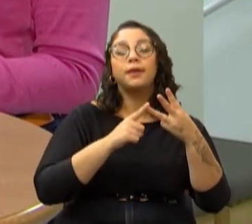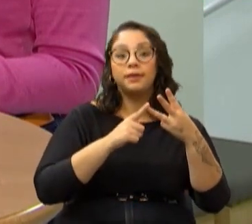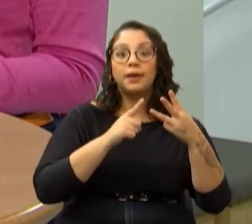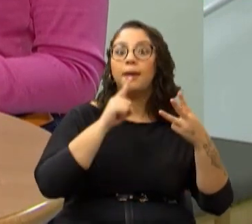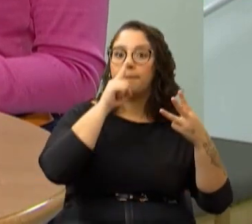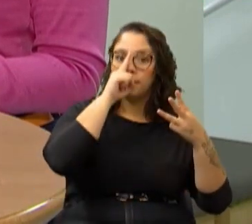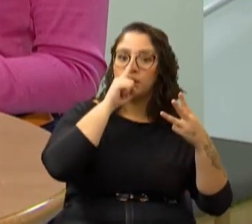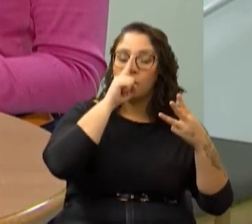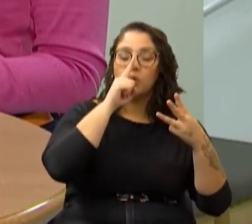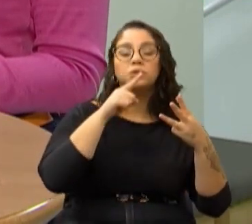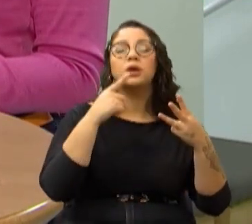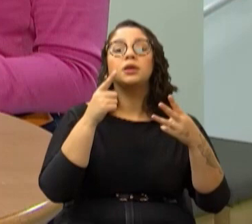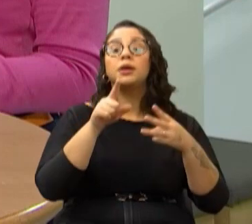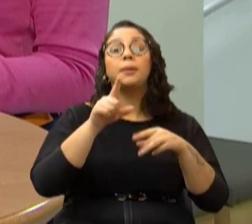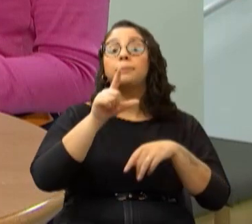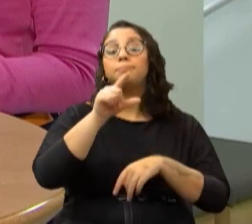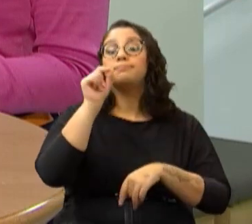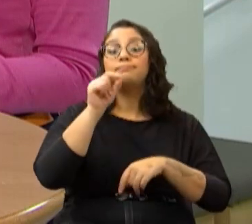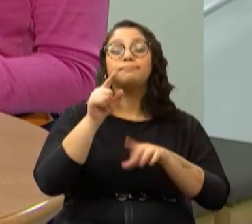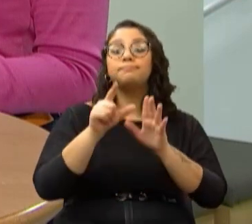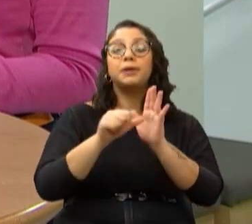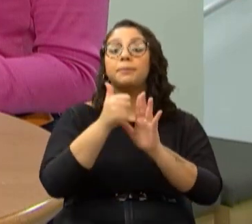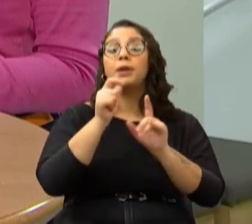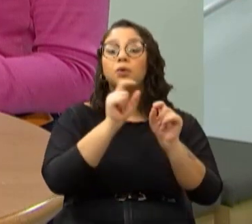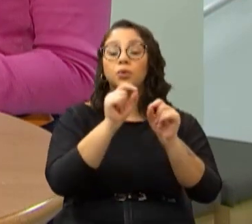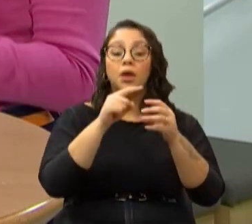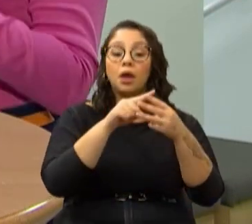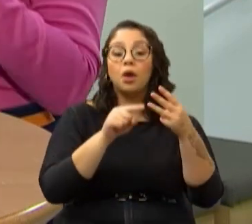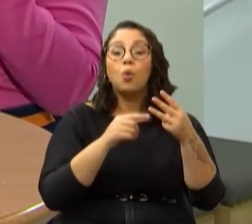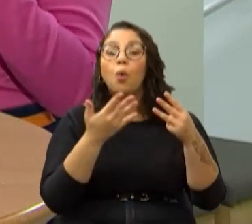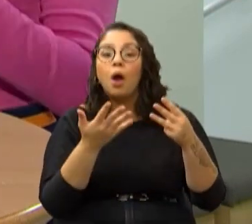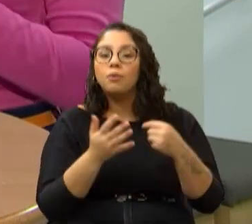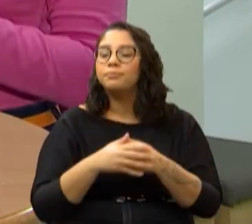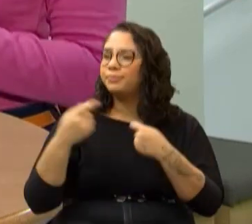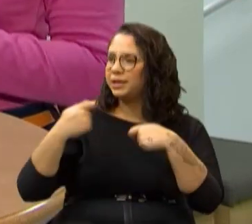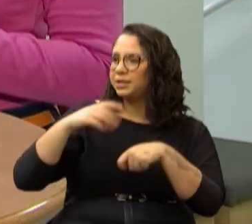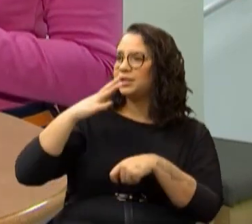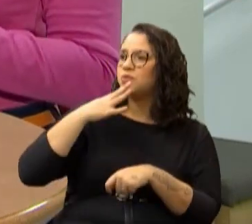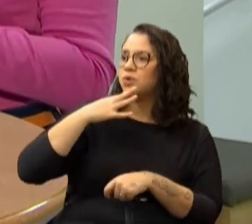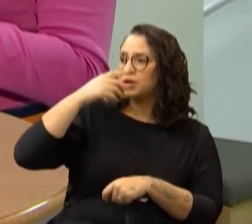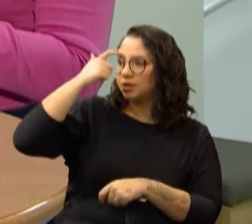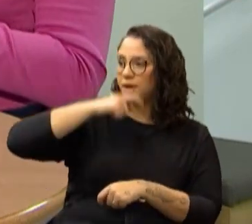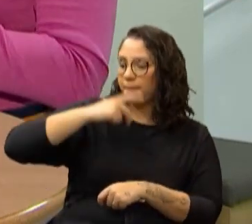esse é o primeiro passo, definir qual é o perfil do investidor. A pessoa tem que se